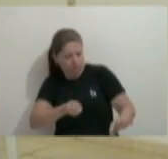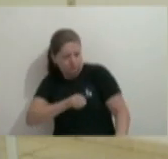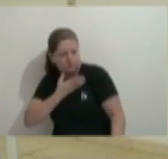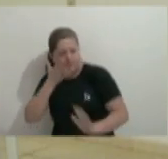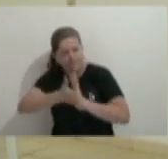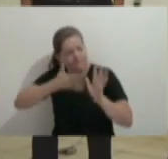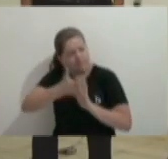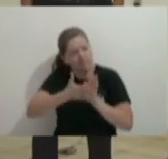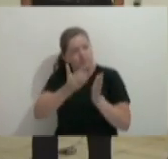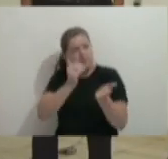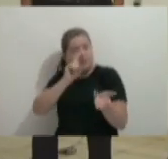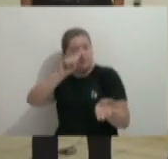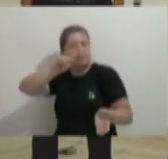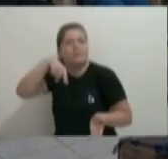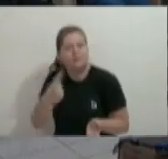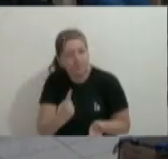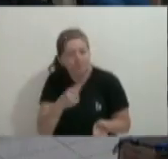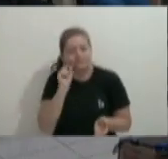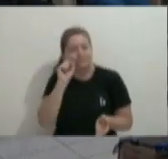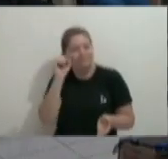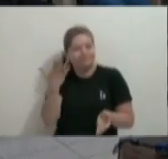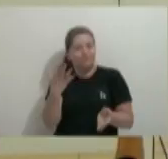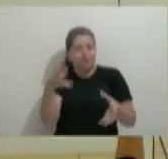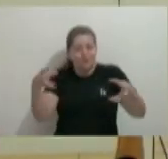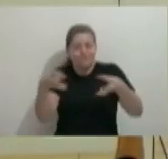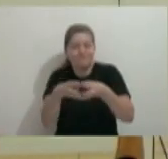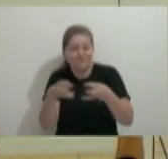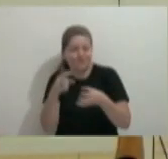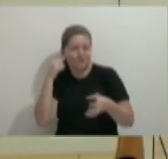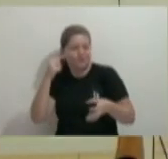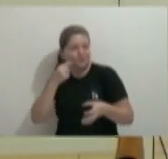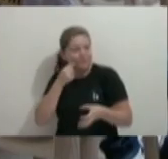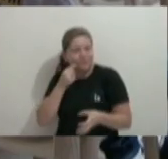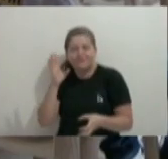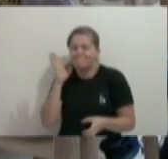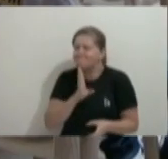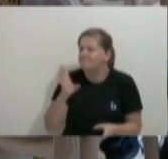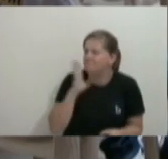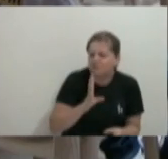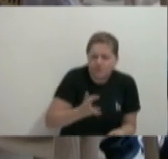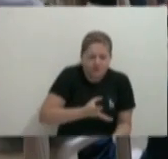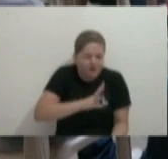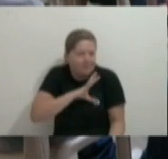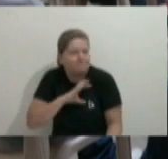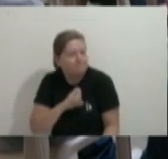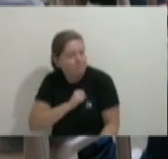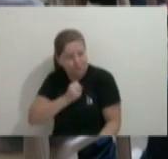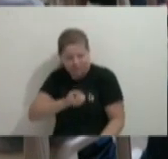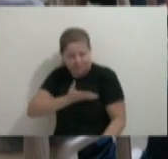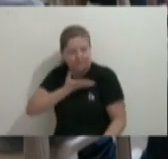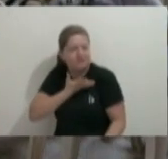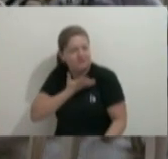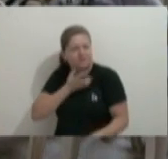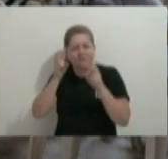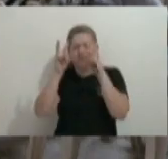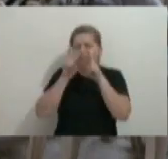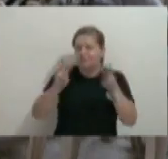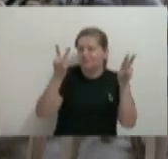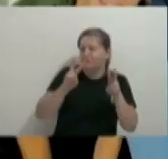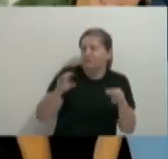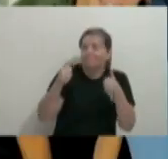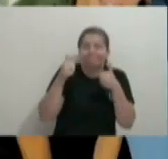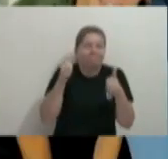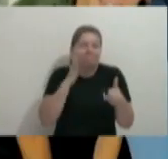E a partir dessa oficina, o grupo se entusiasmou, se